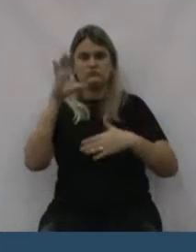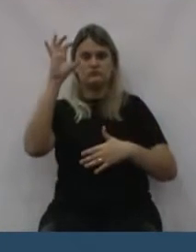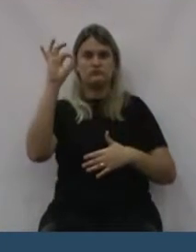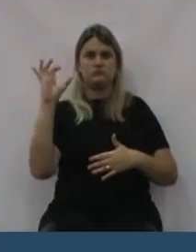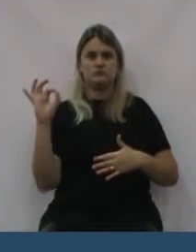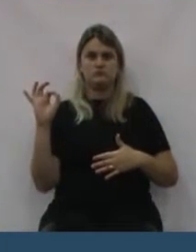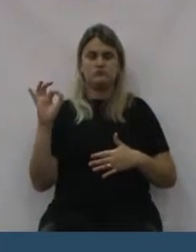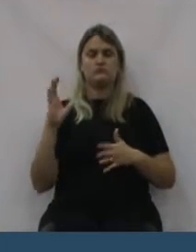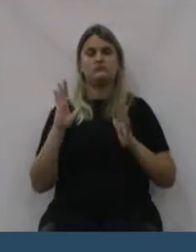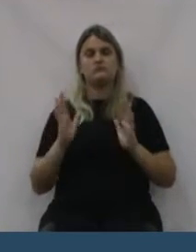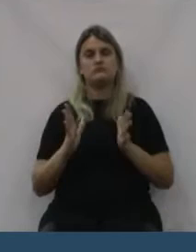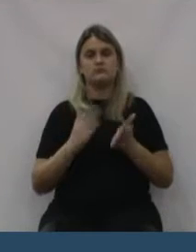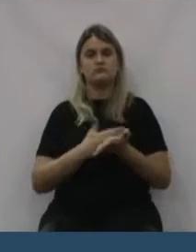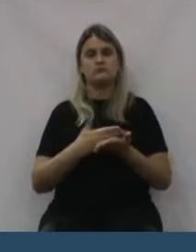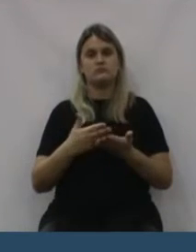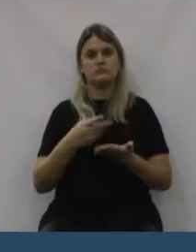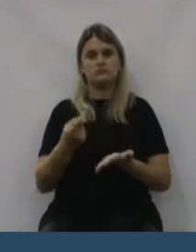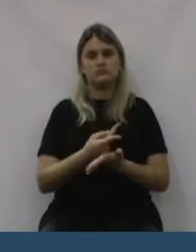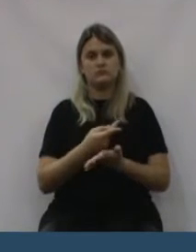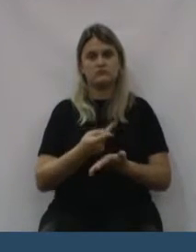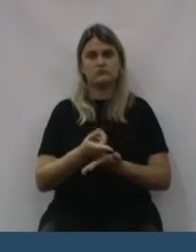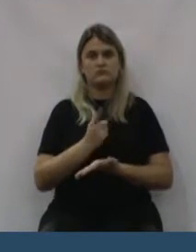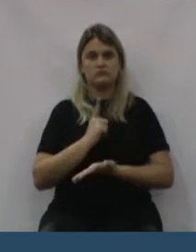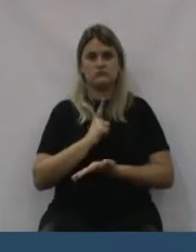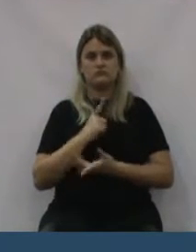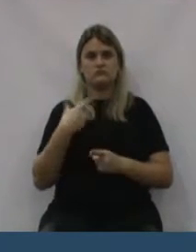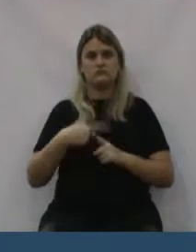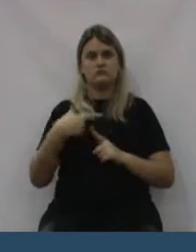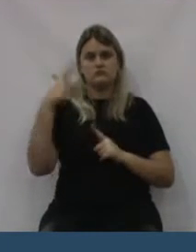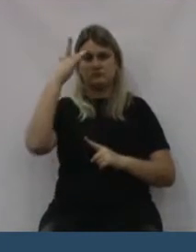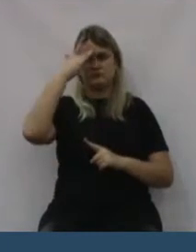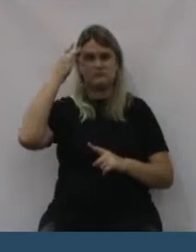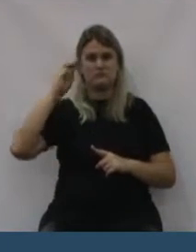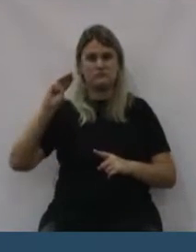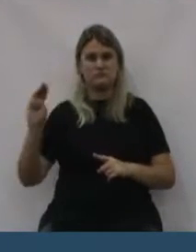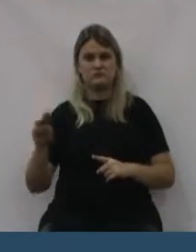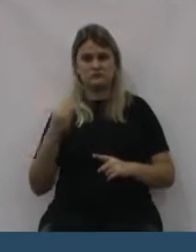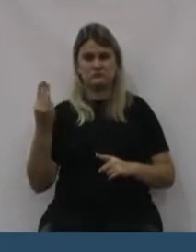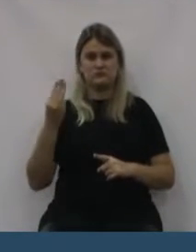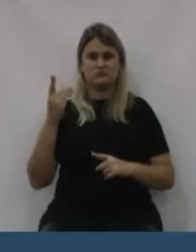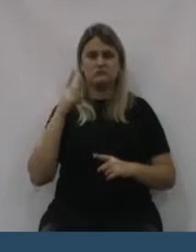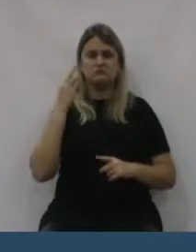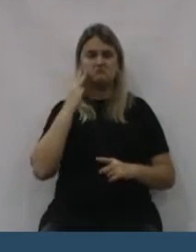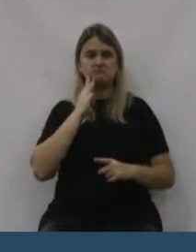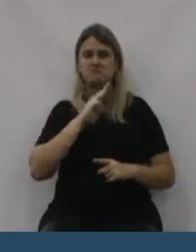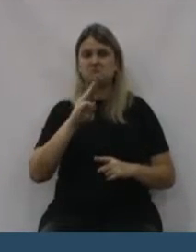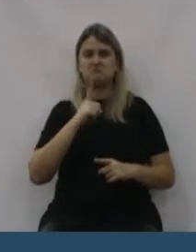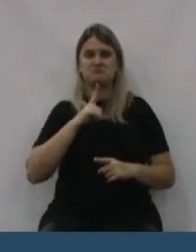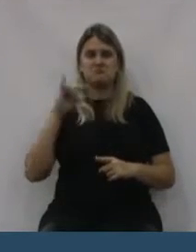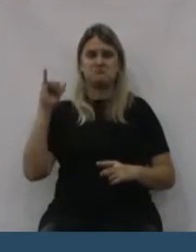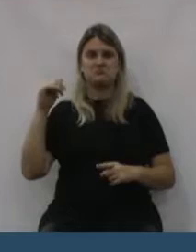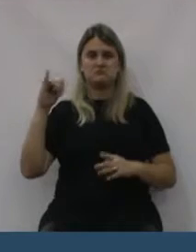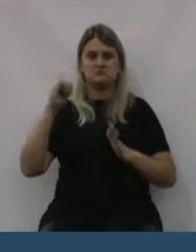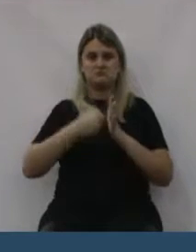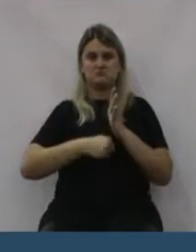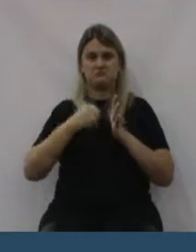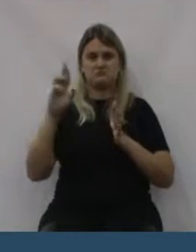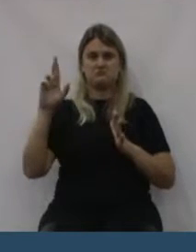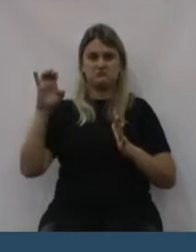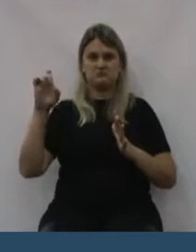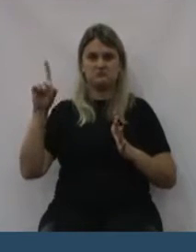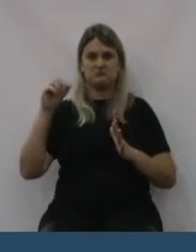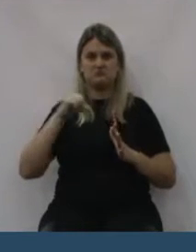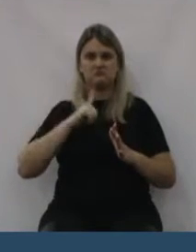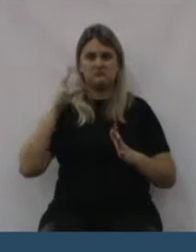mais doado. Então, se se pega um sistema no Brasil, tanto de pessoa física como de pessoa